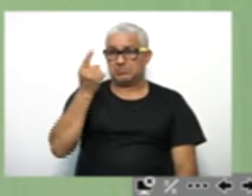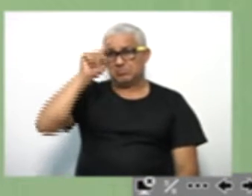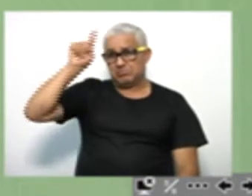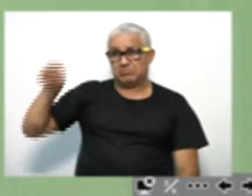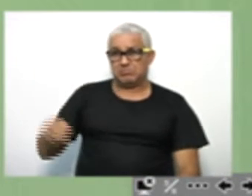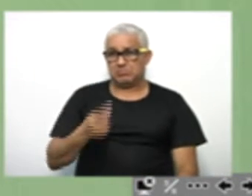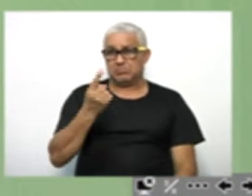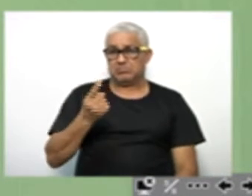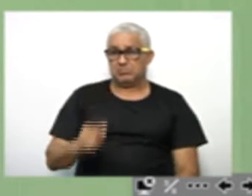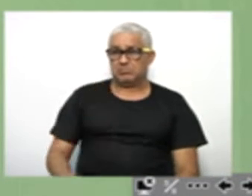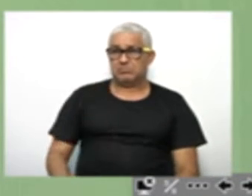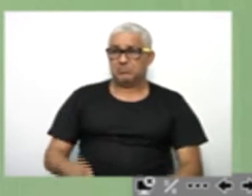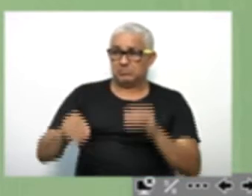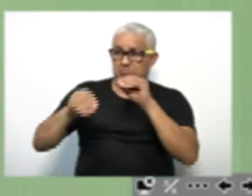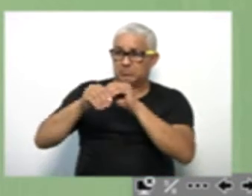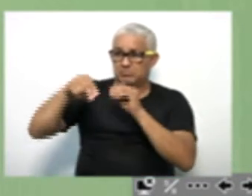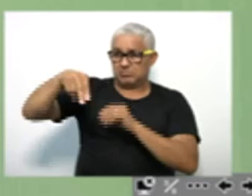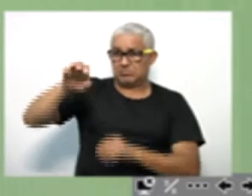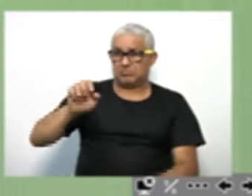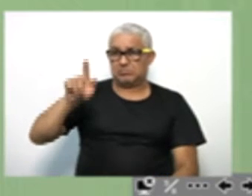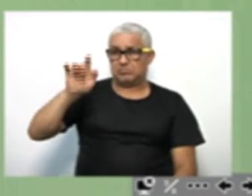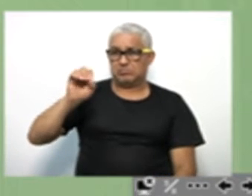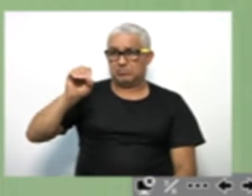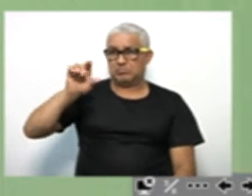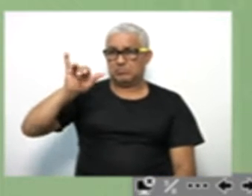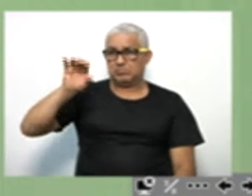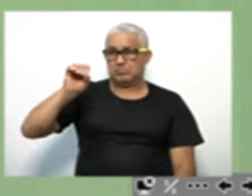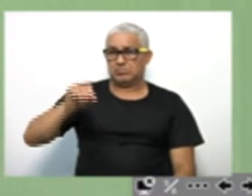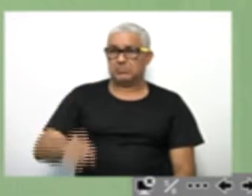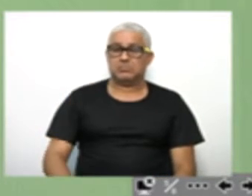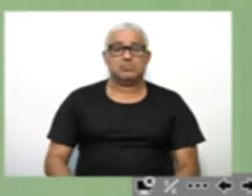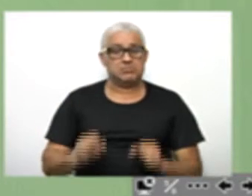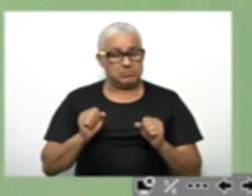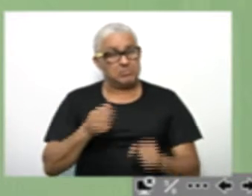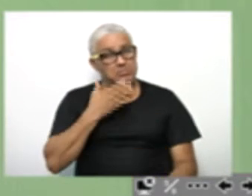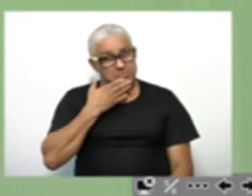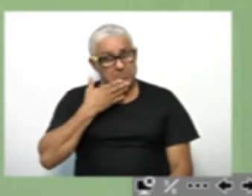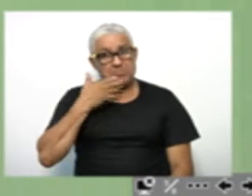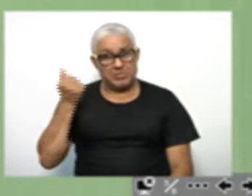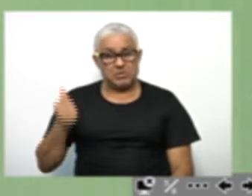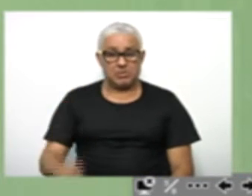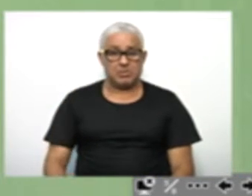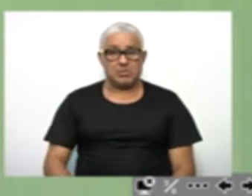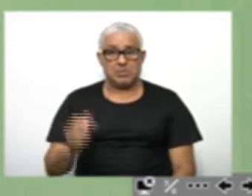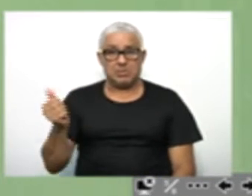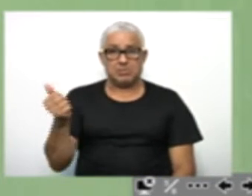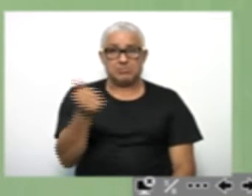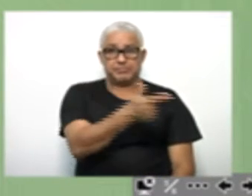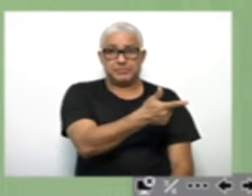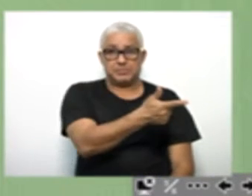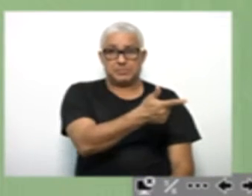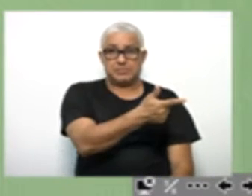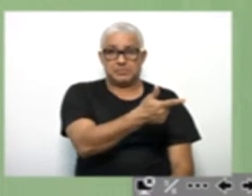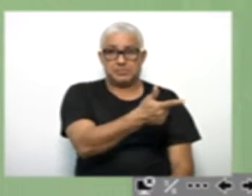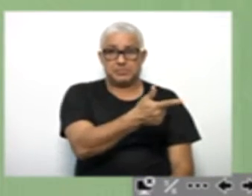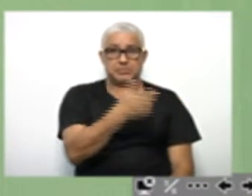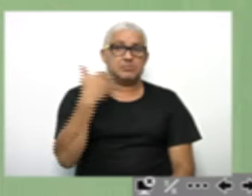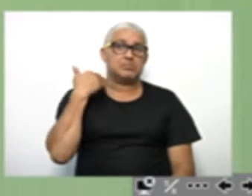negócio, vou colocar negócio, pode ser mais vantajoso que deixar esse dinheiro no